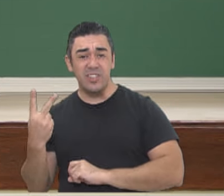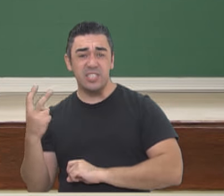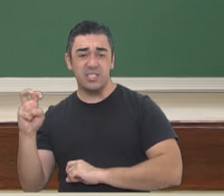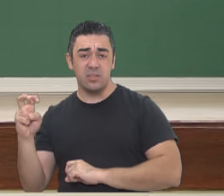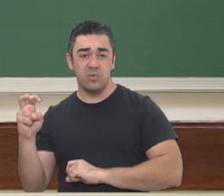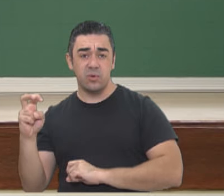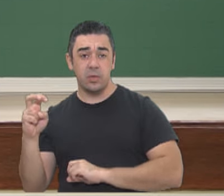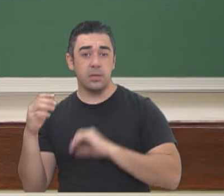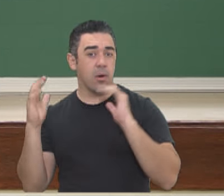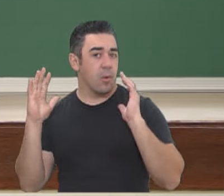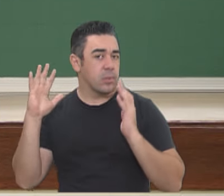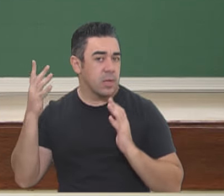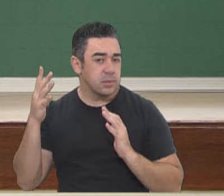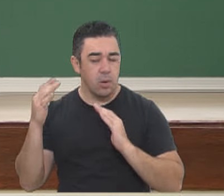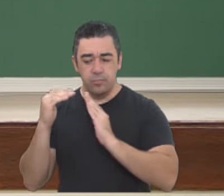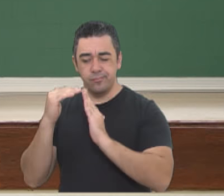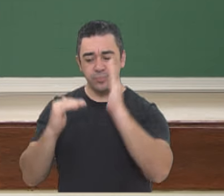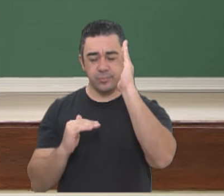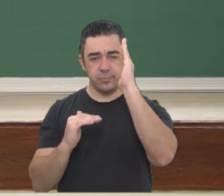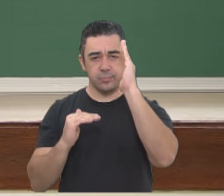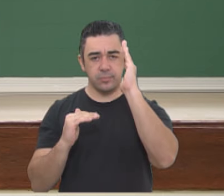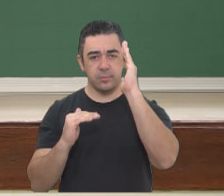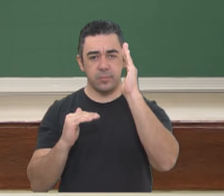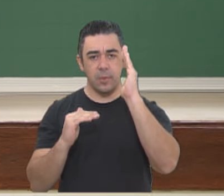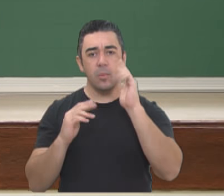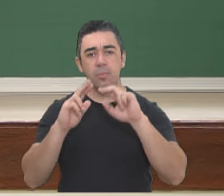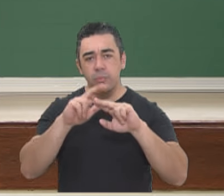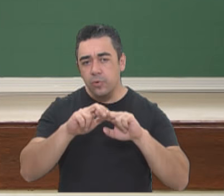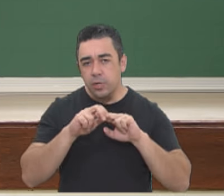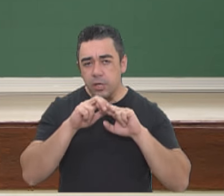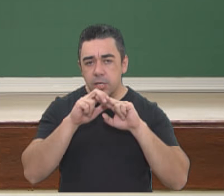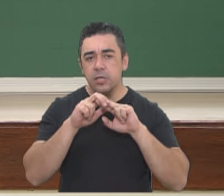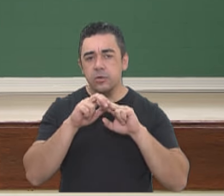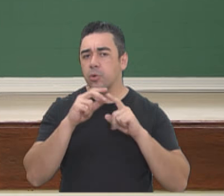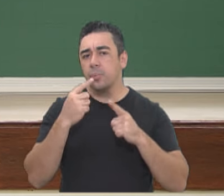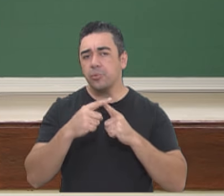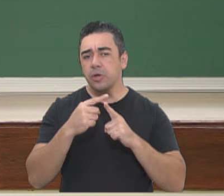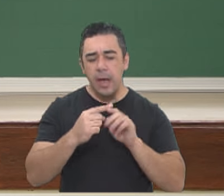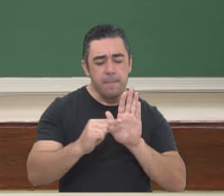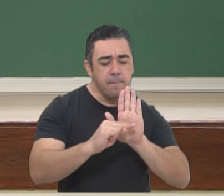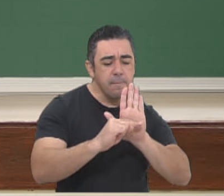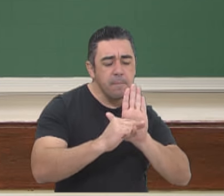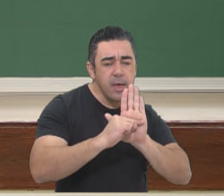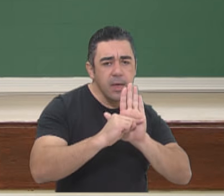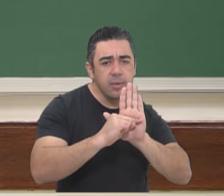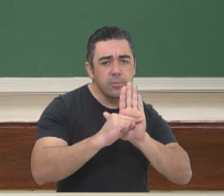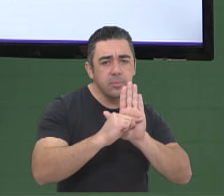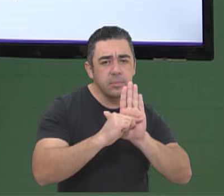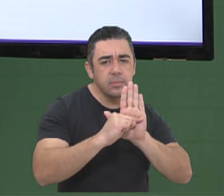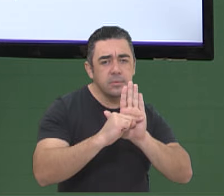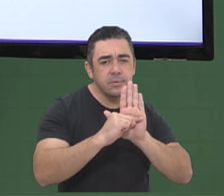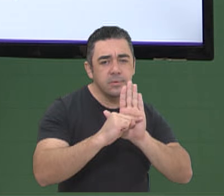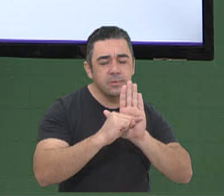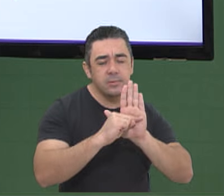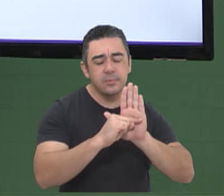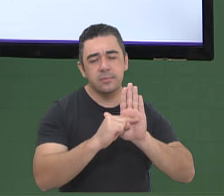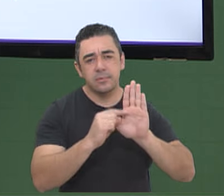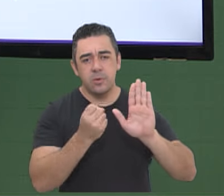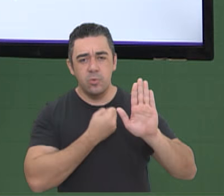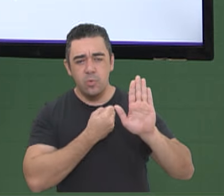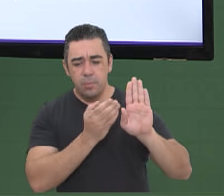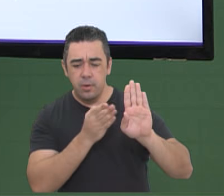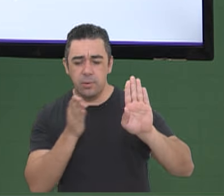bem. Então o que esse sinal de menos antes do saldo de gols aí, dos pontos, quer dizer pra